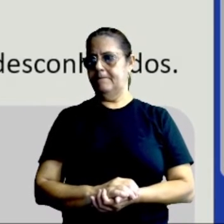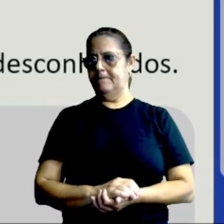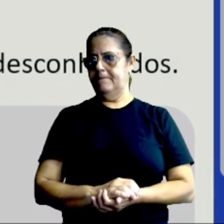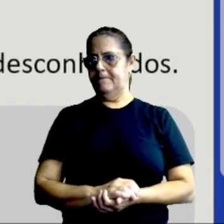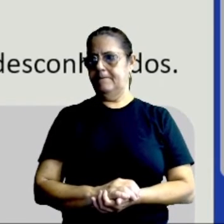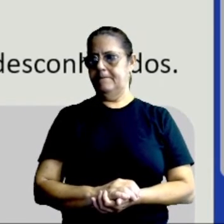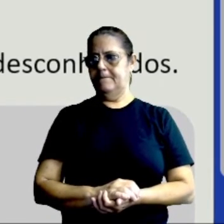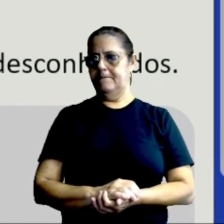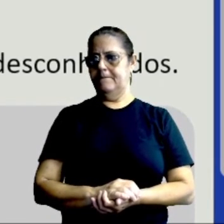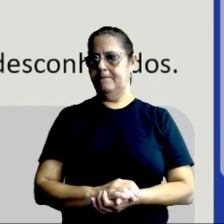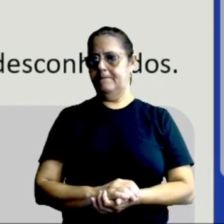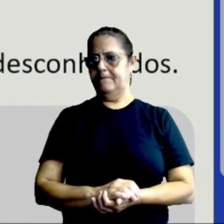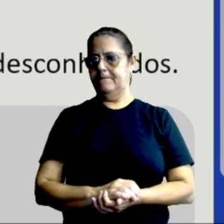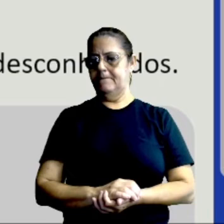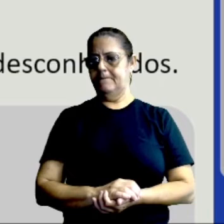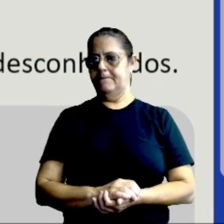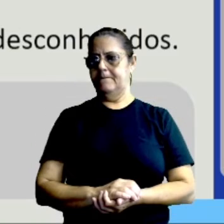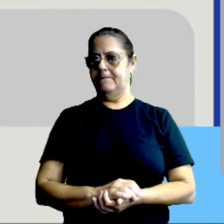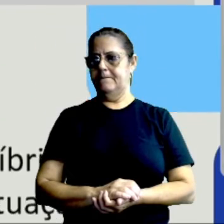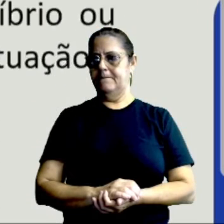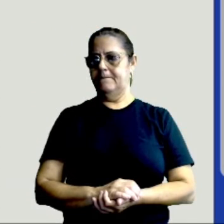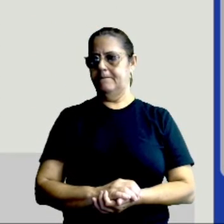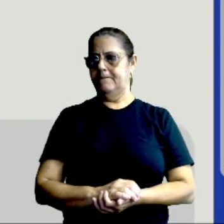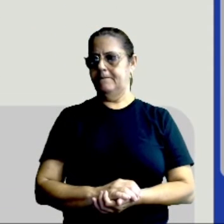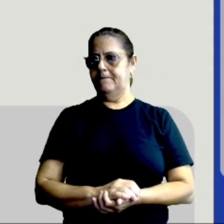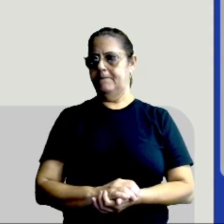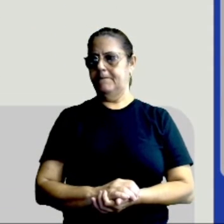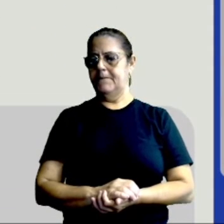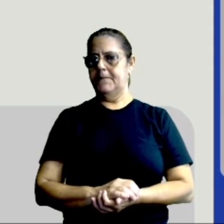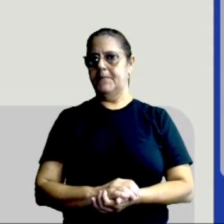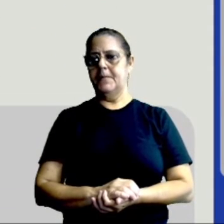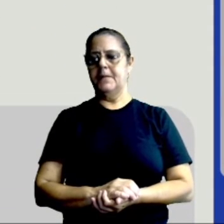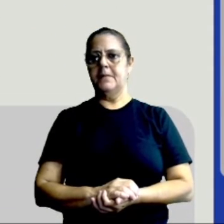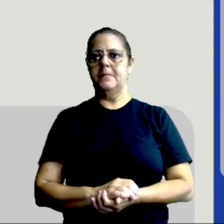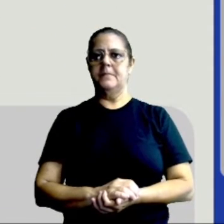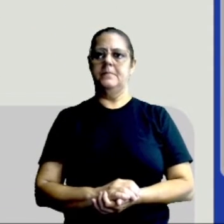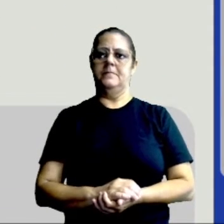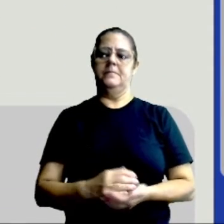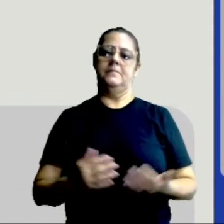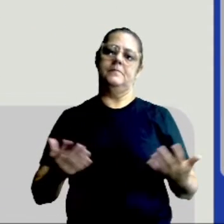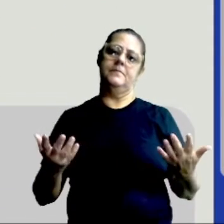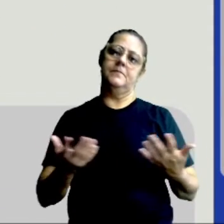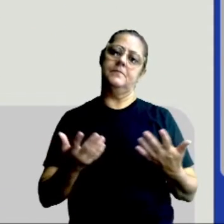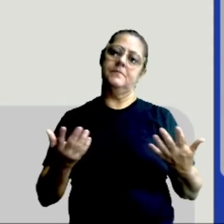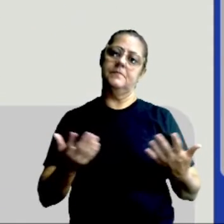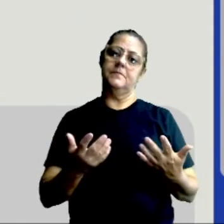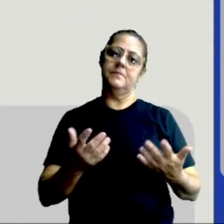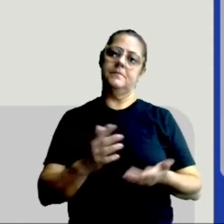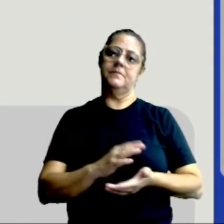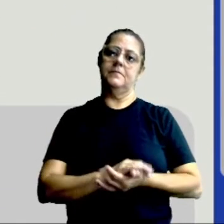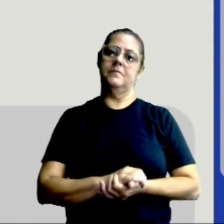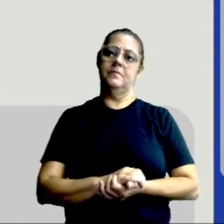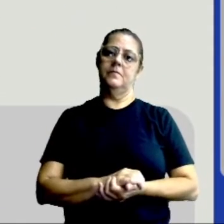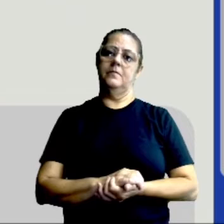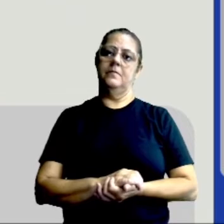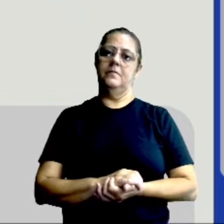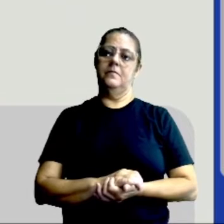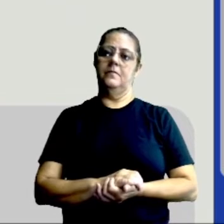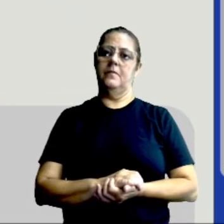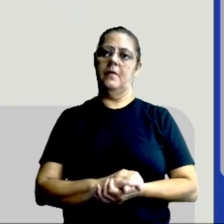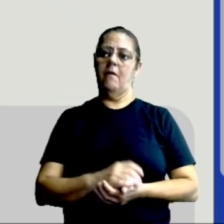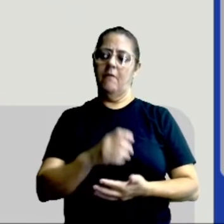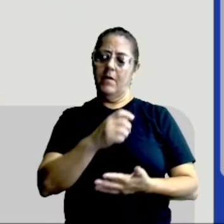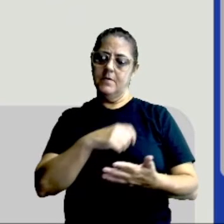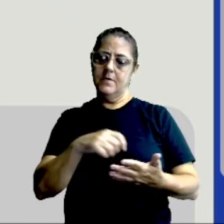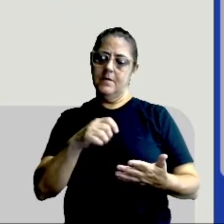Que diz, pronto, letra D é a resposta. E nessa questão agora, sem alternativas, que agora a gente vai